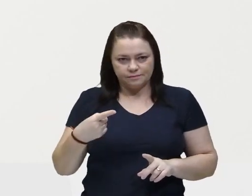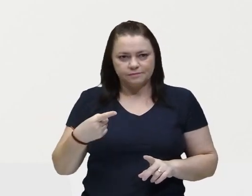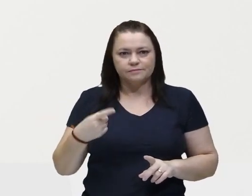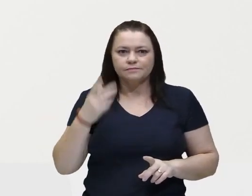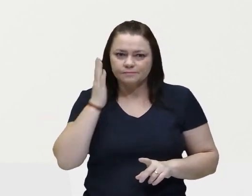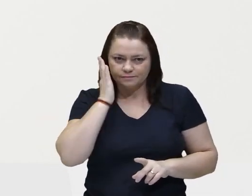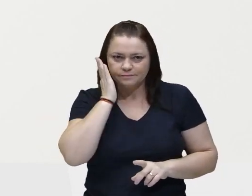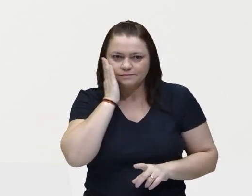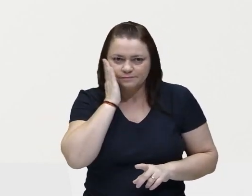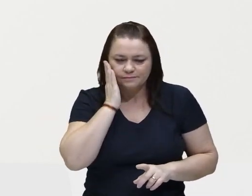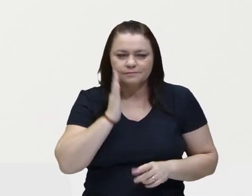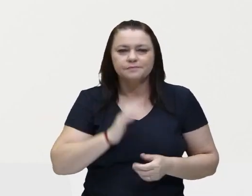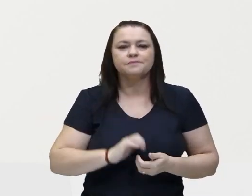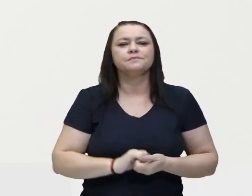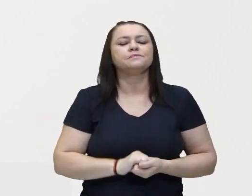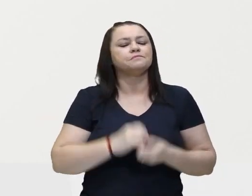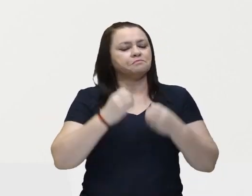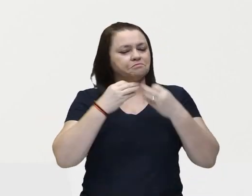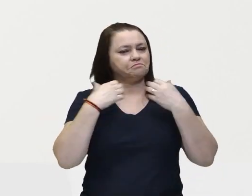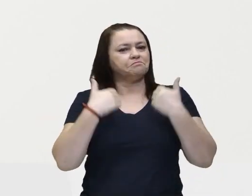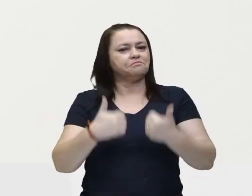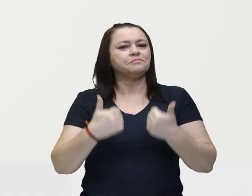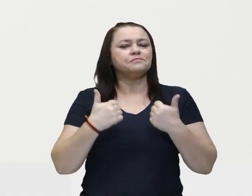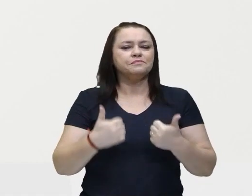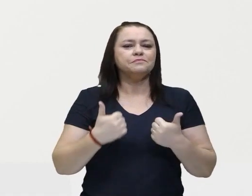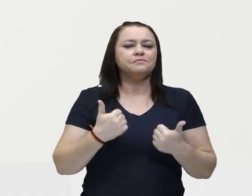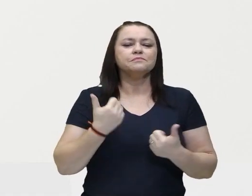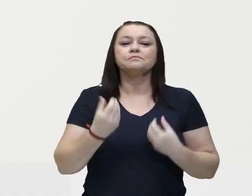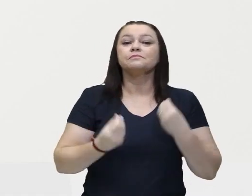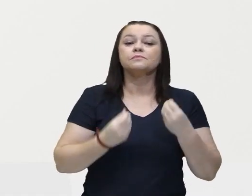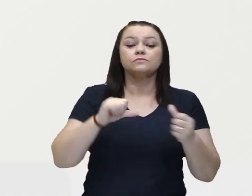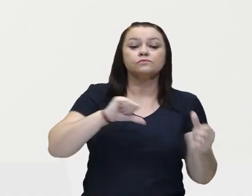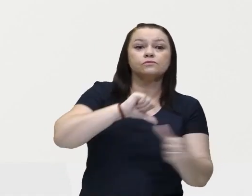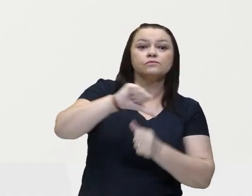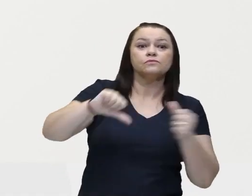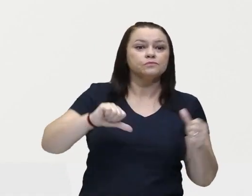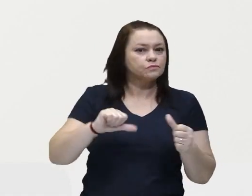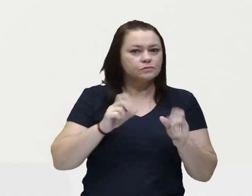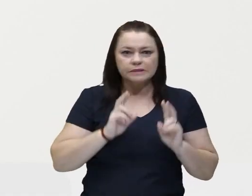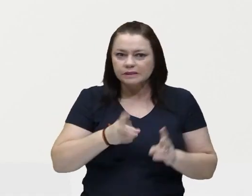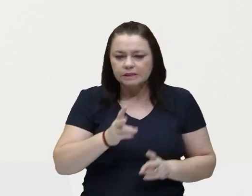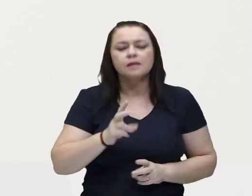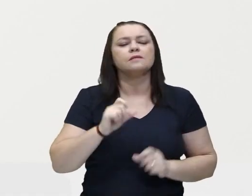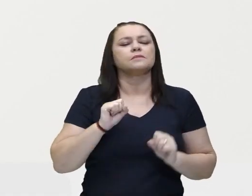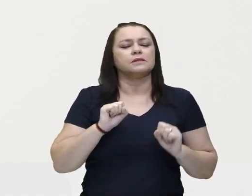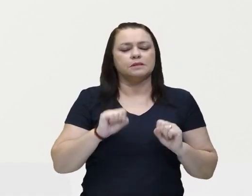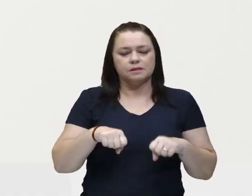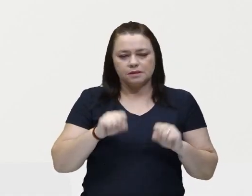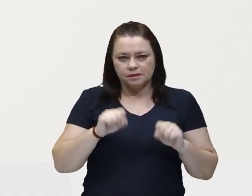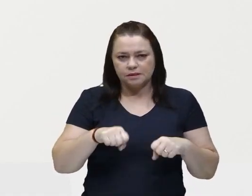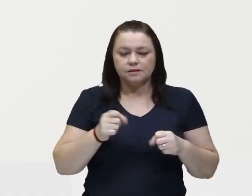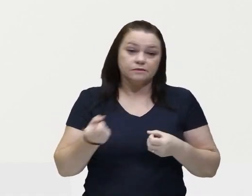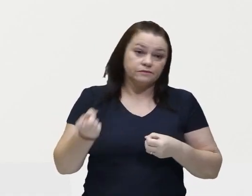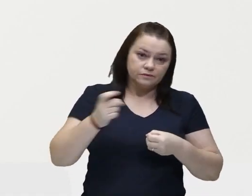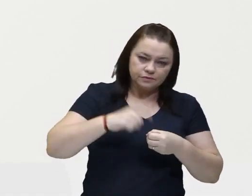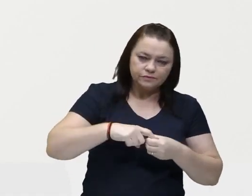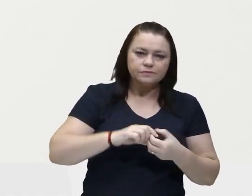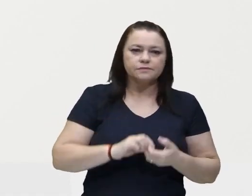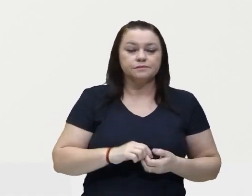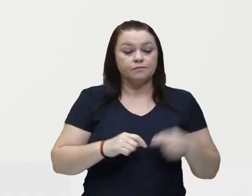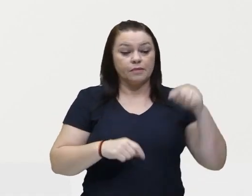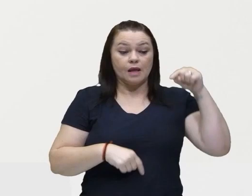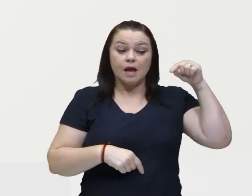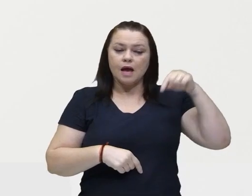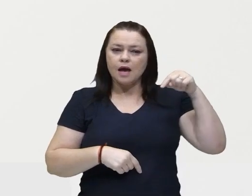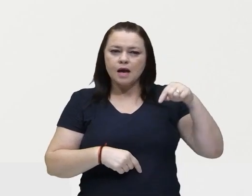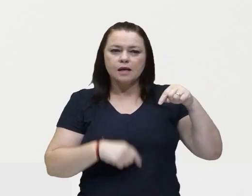1000. Muito bem, professor. Então, para transformar litro em mililitro, eu vou multiplicar o valor por 1000. Vamos voltar à nossa situação.